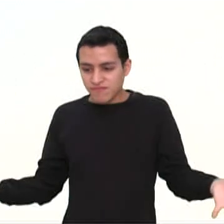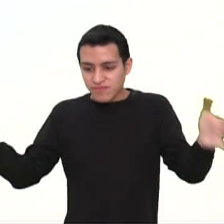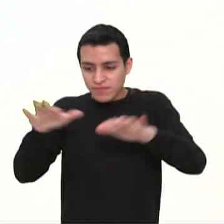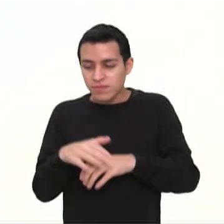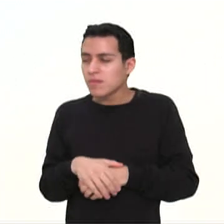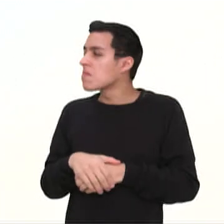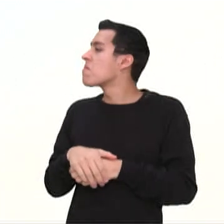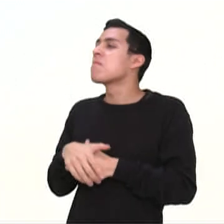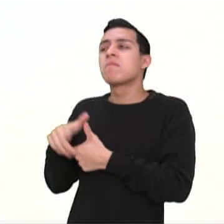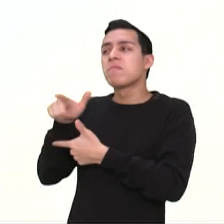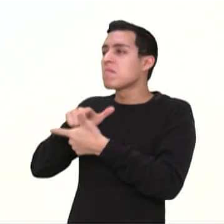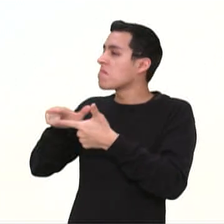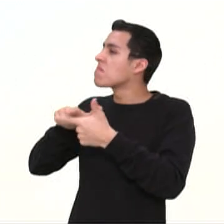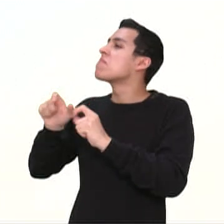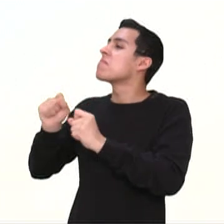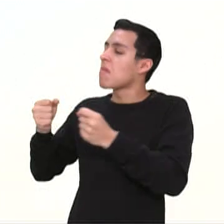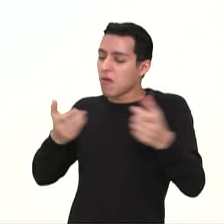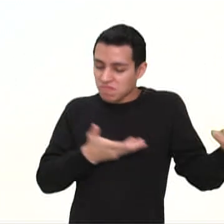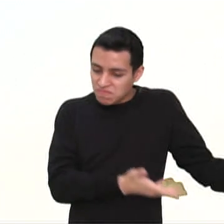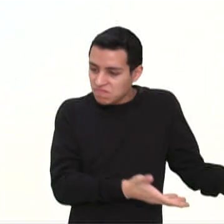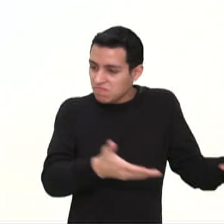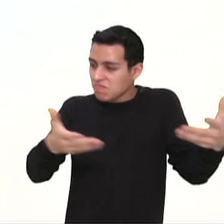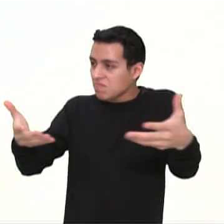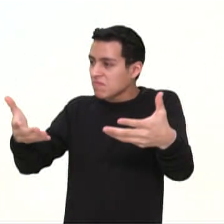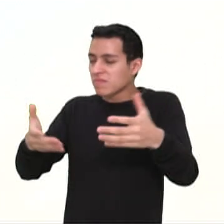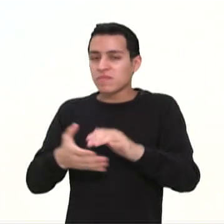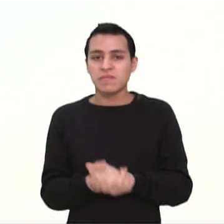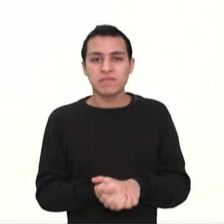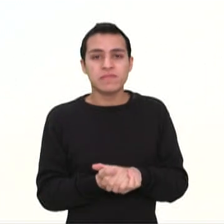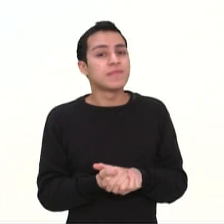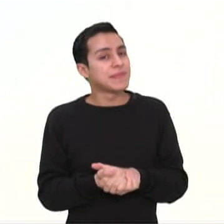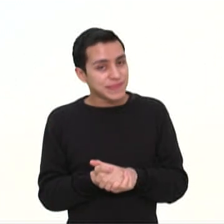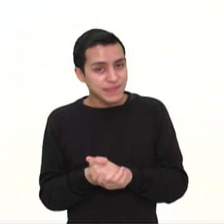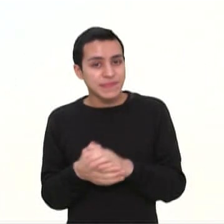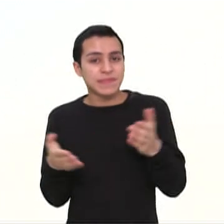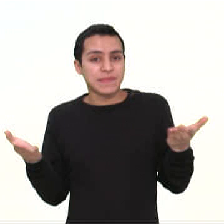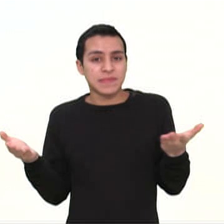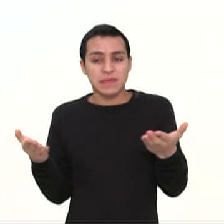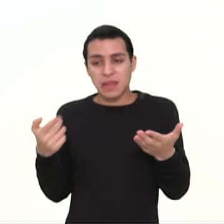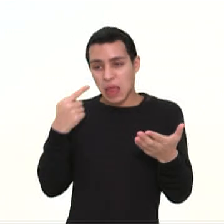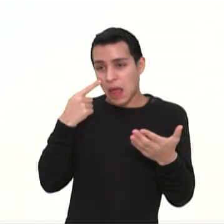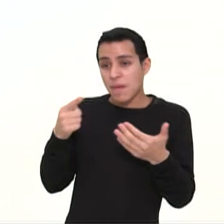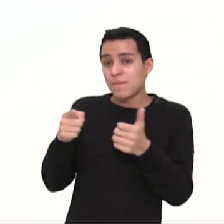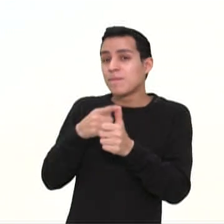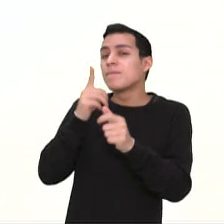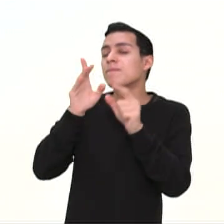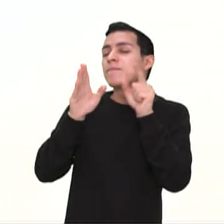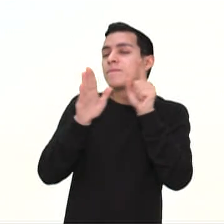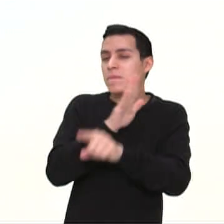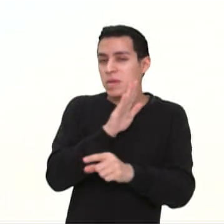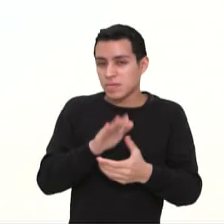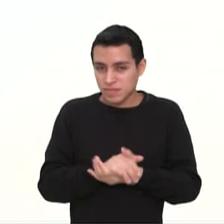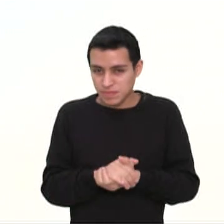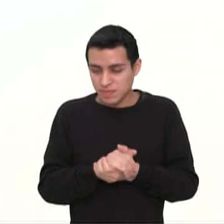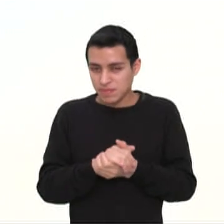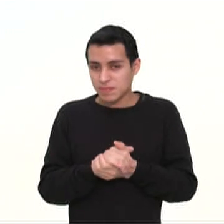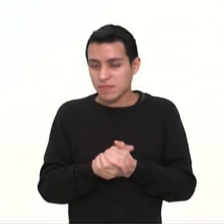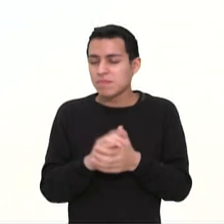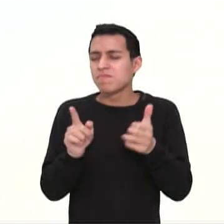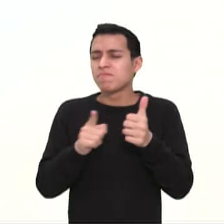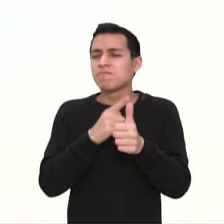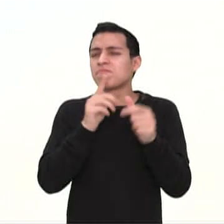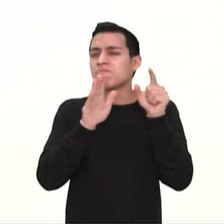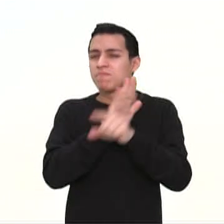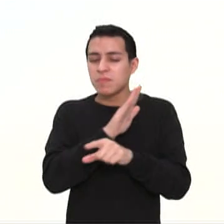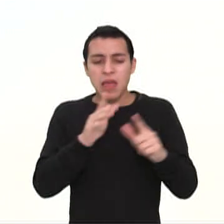não tem problema nenhum. Então, voltando ali ao nosso exercício, nós temos a primeira pergunta. Onde está o sanduíche de